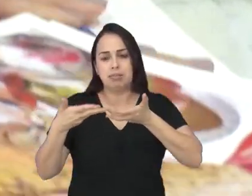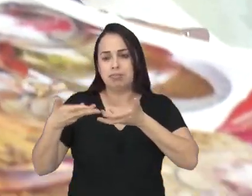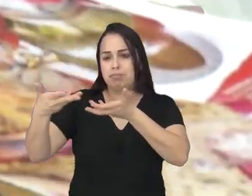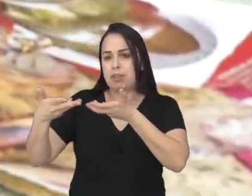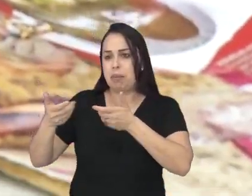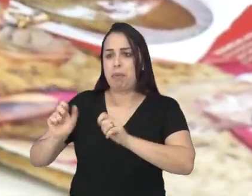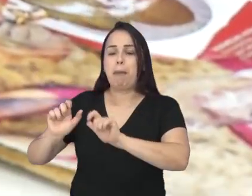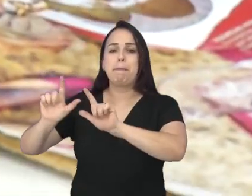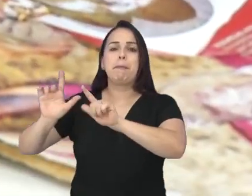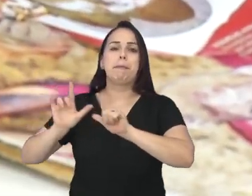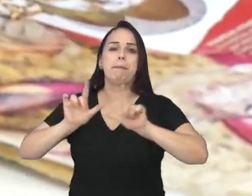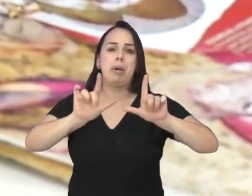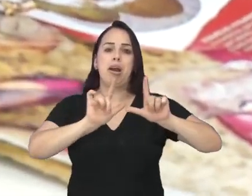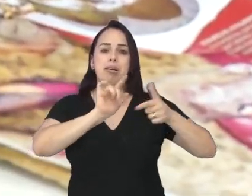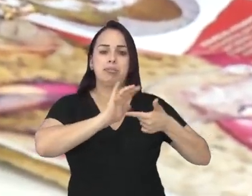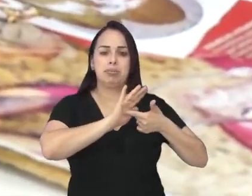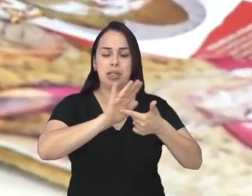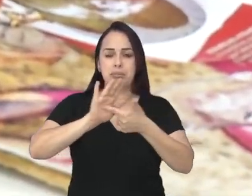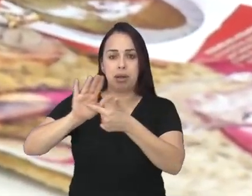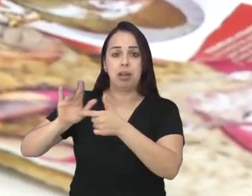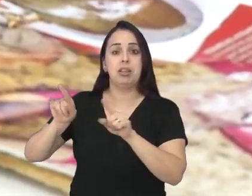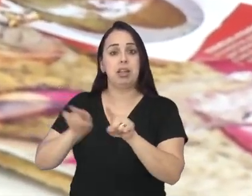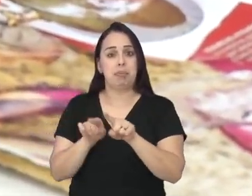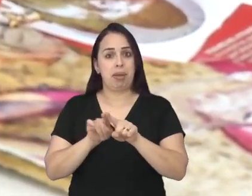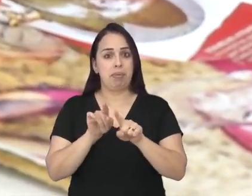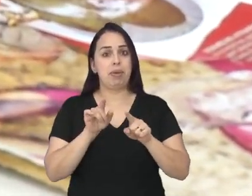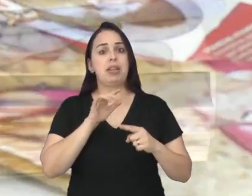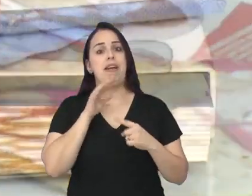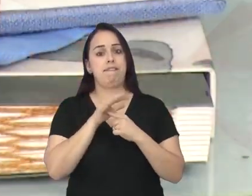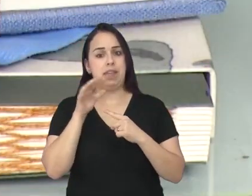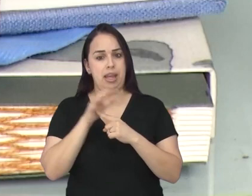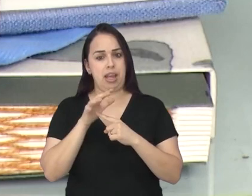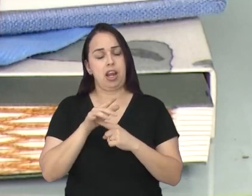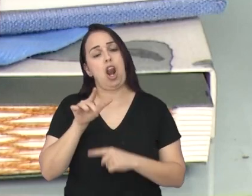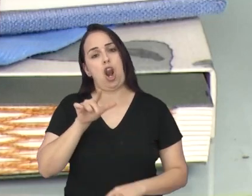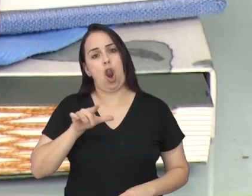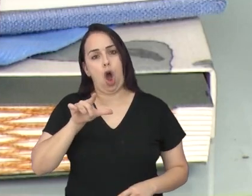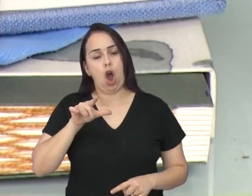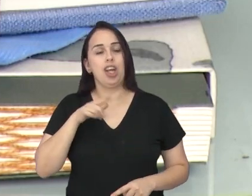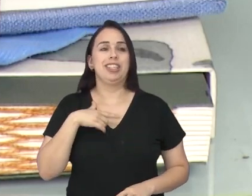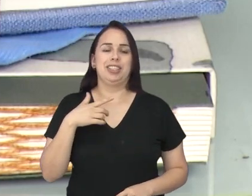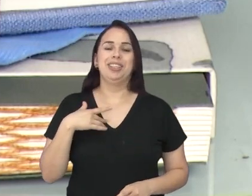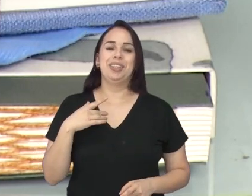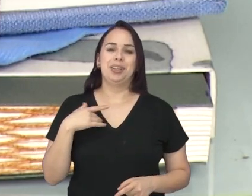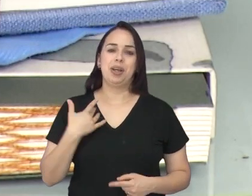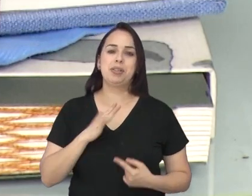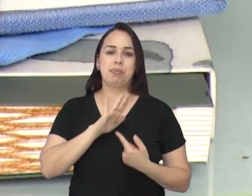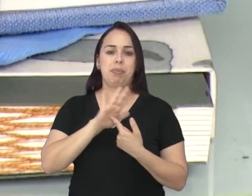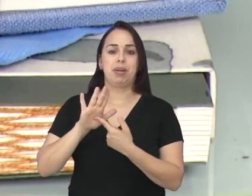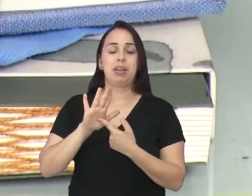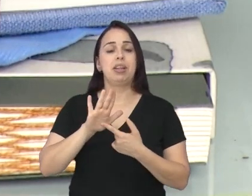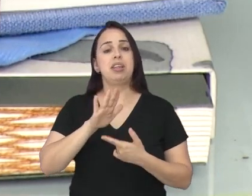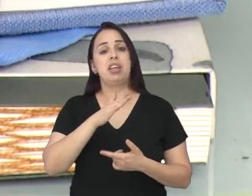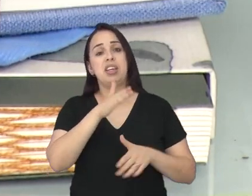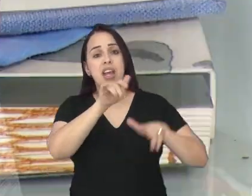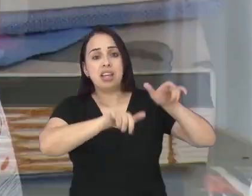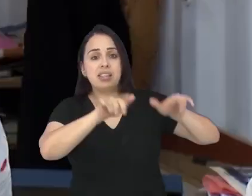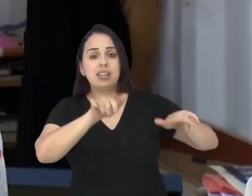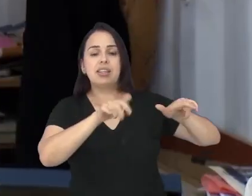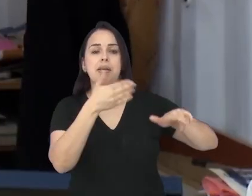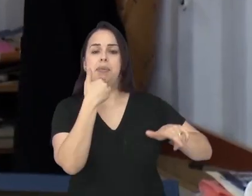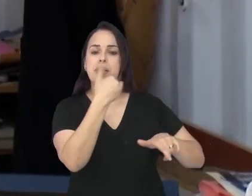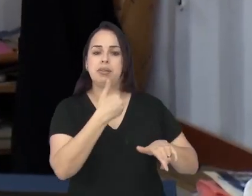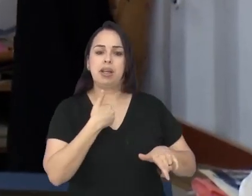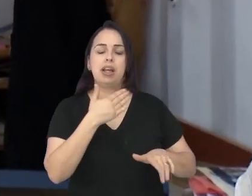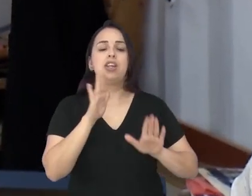algumas galerias e na bodega também a gente é uma das expositoras, lógico. E tem coisas que são encomendadas, né? Por exemplo,